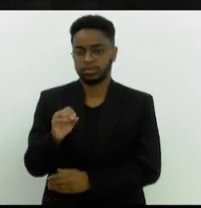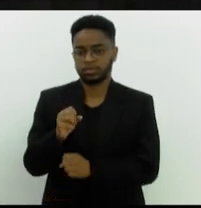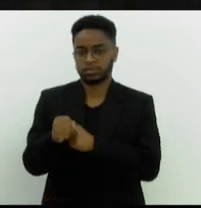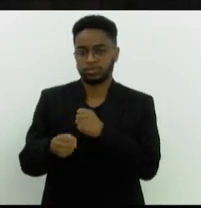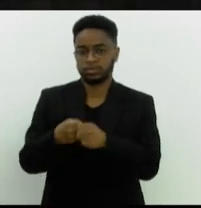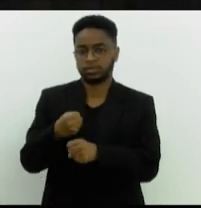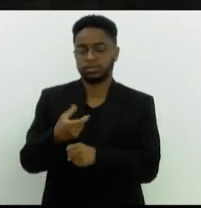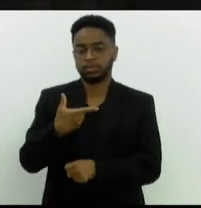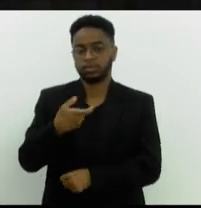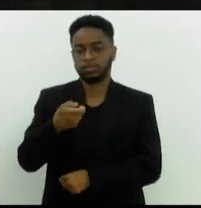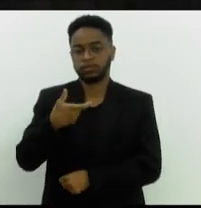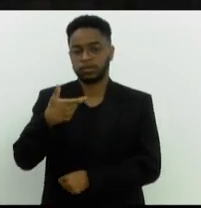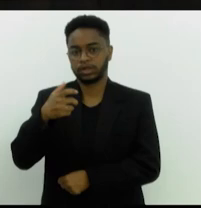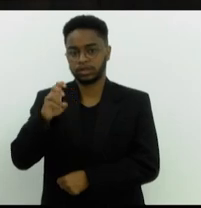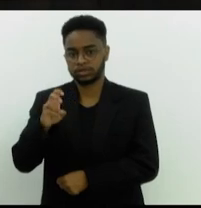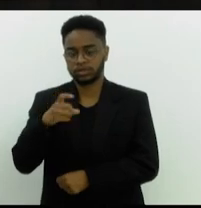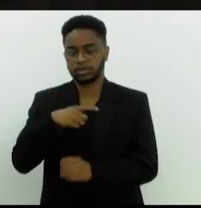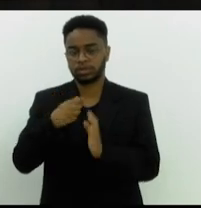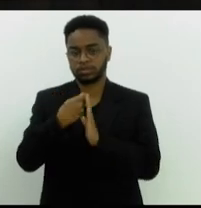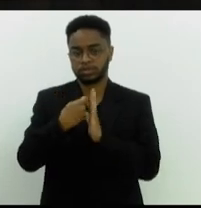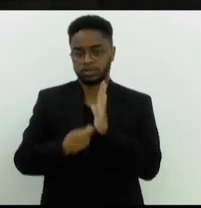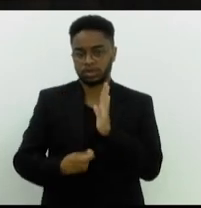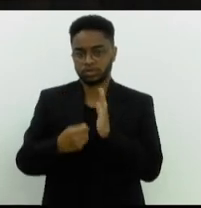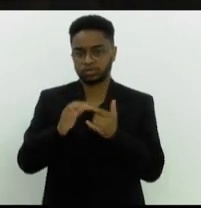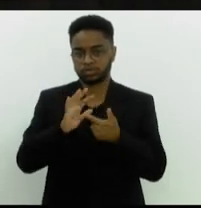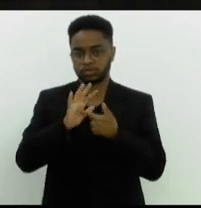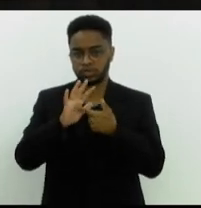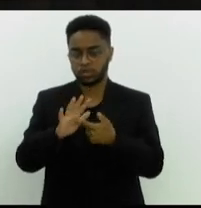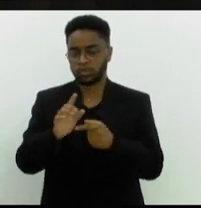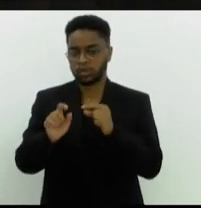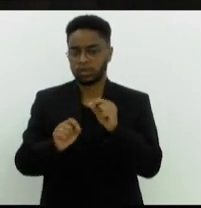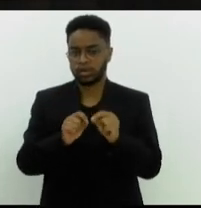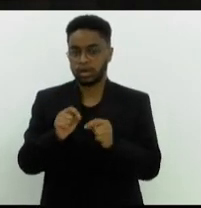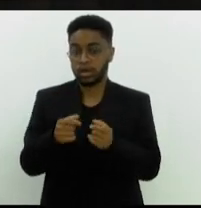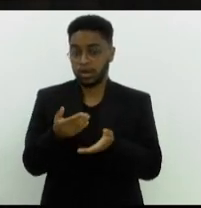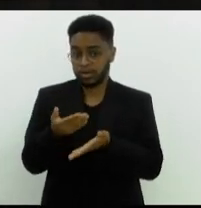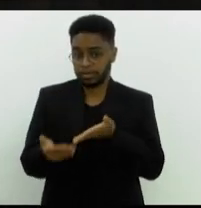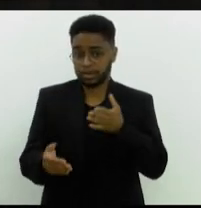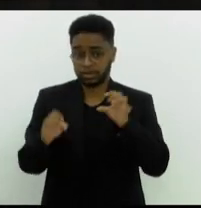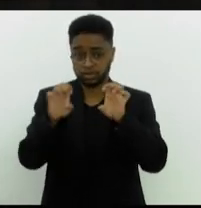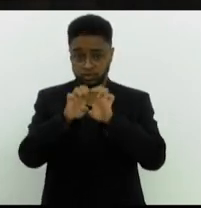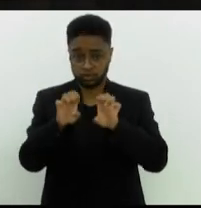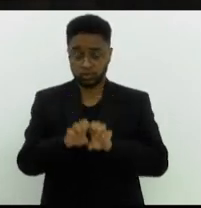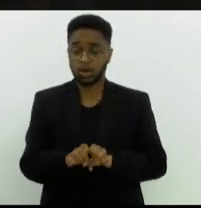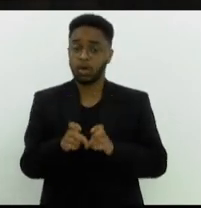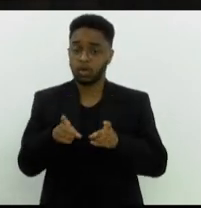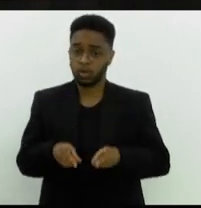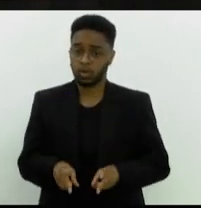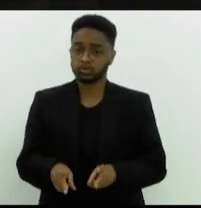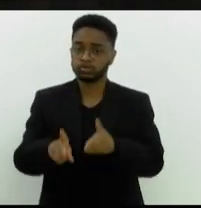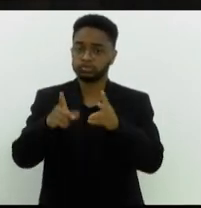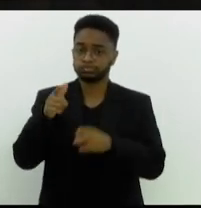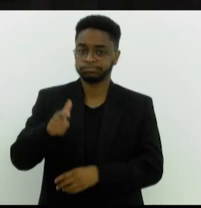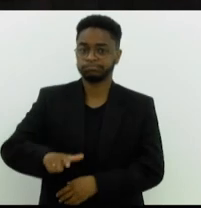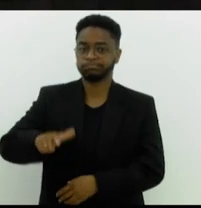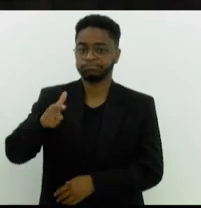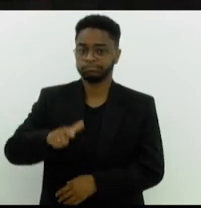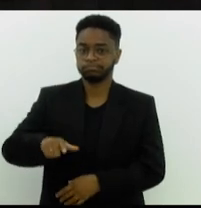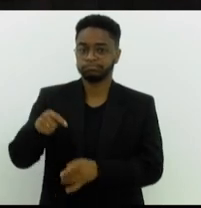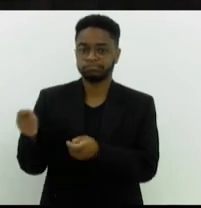lá textualmente que esta perda estrutural vai continuar a se repetir ano a